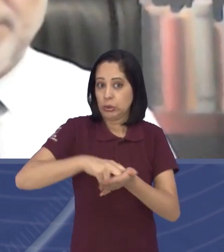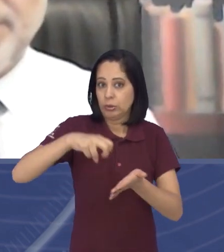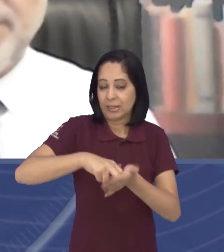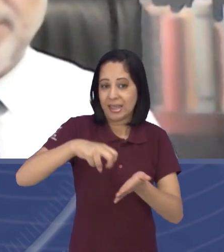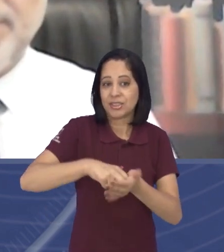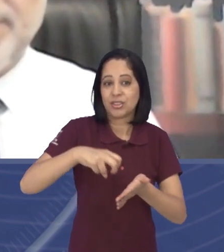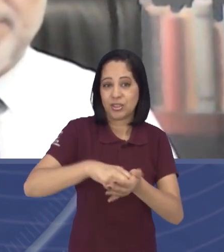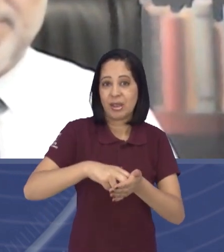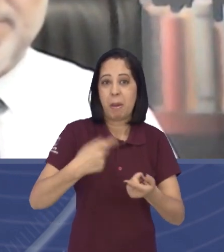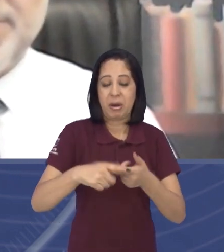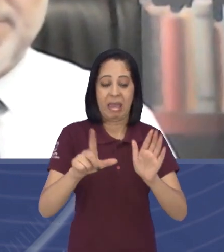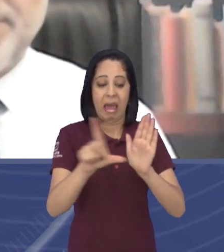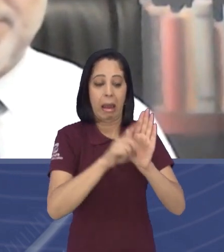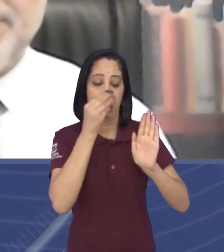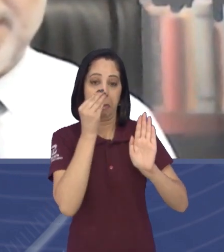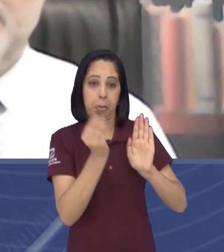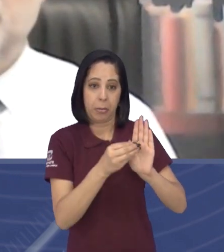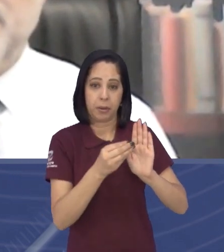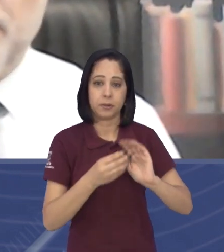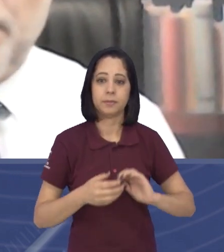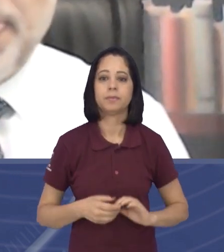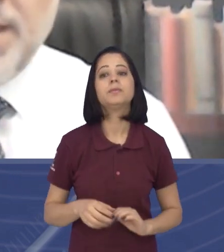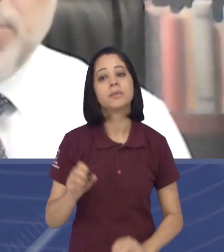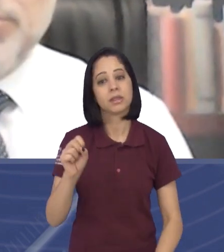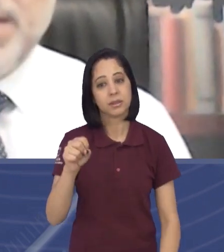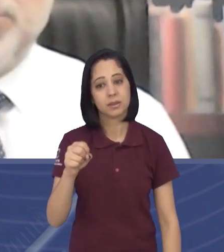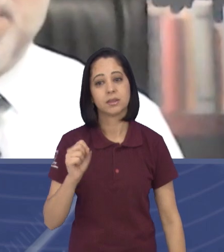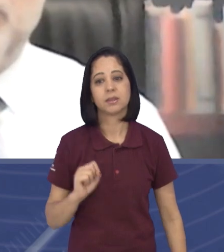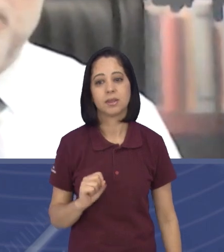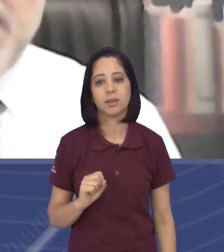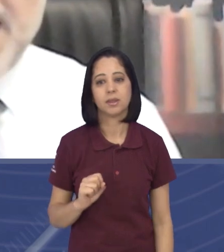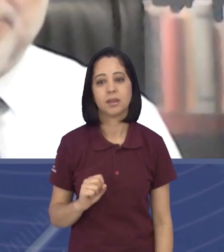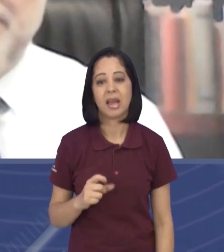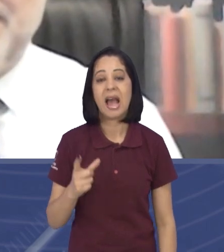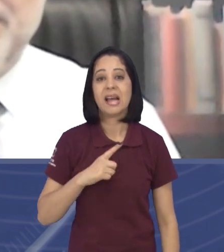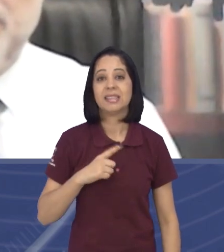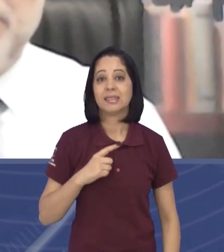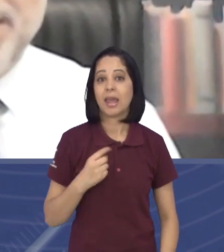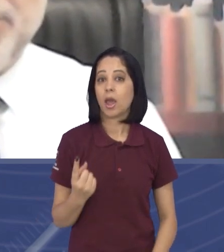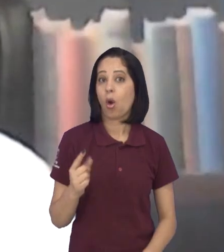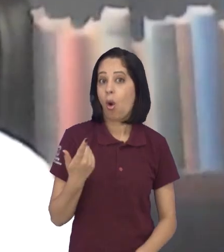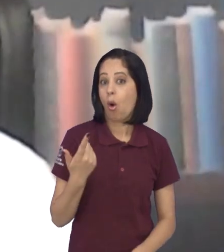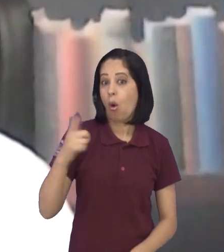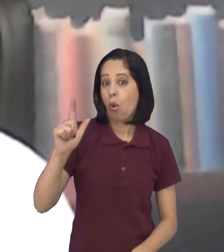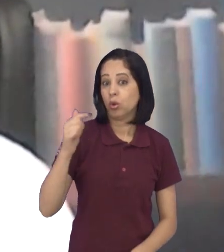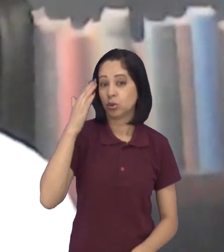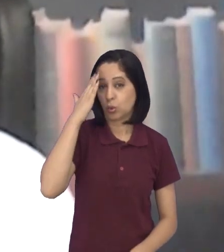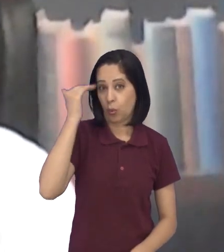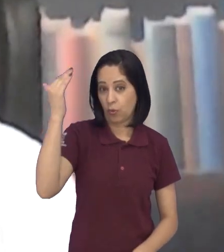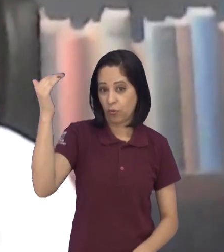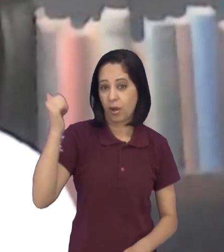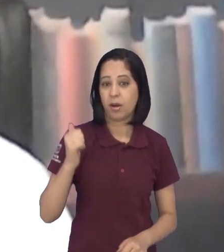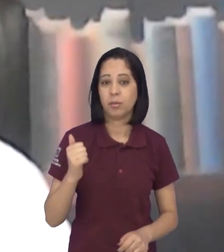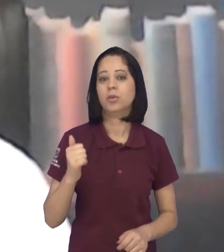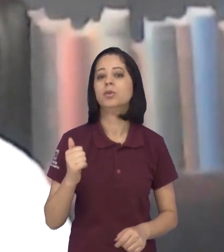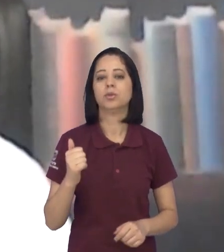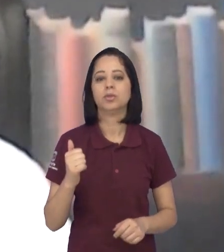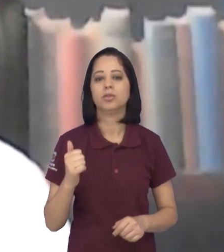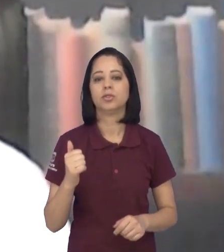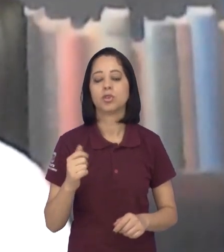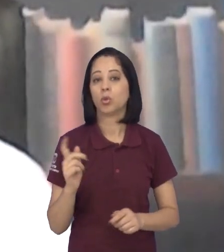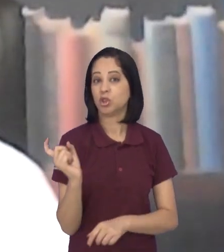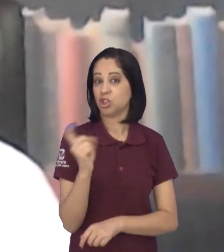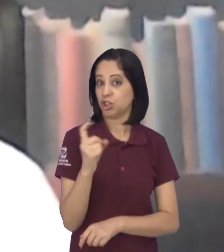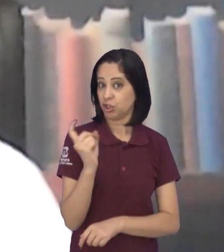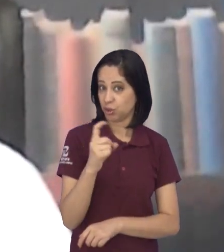de descumprir a lei. Isso aí. Bom, temos mais um caso que tu bem trouxeste aqui, interessantíssimo, que é o do